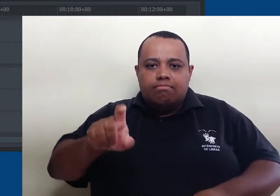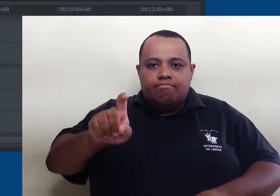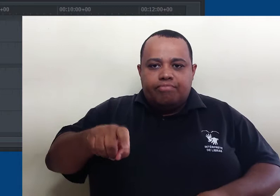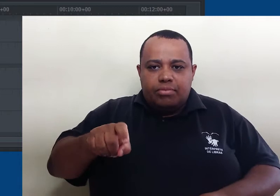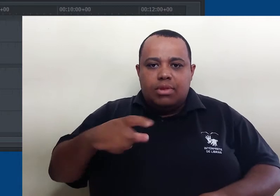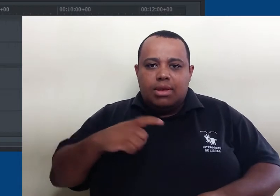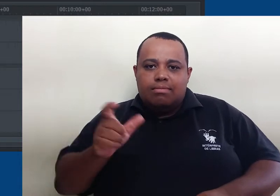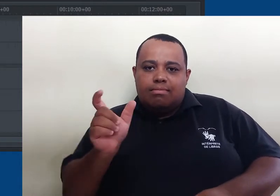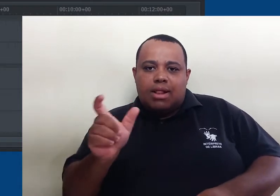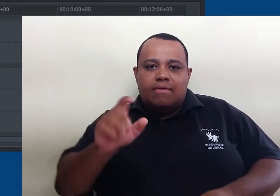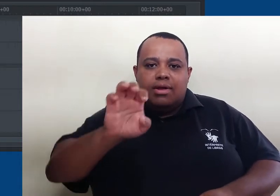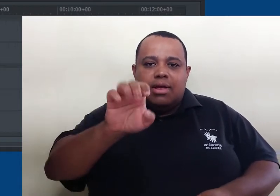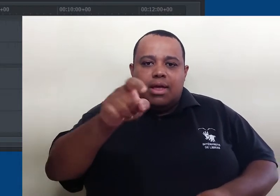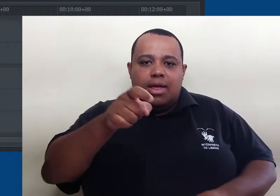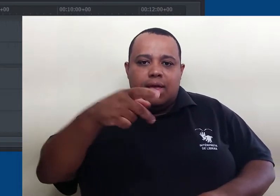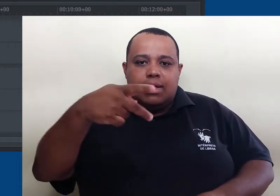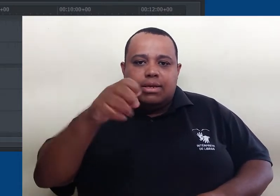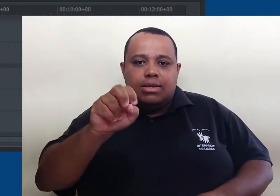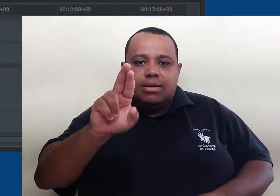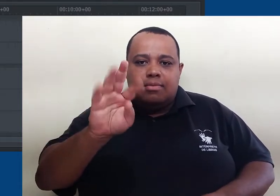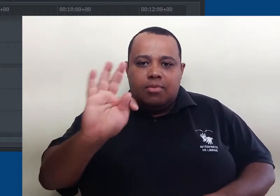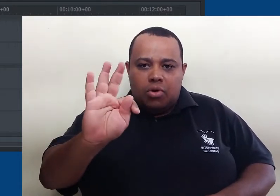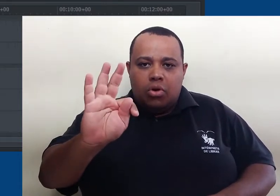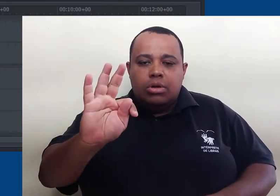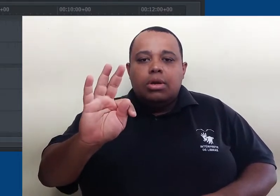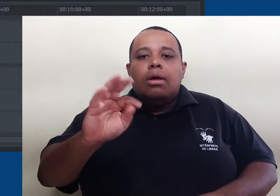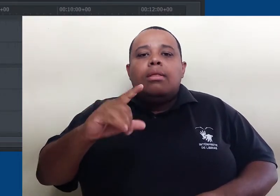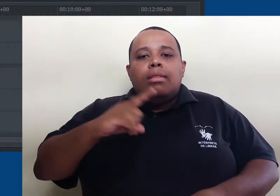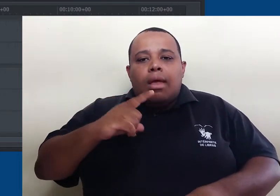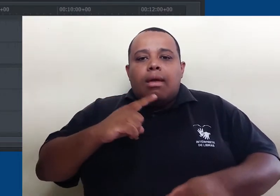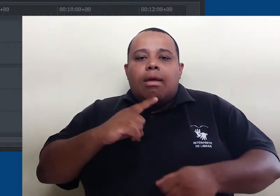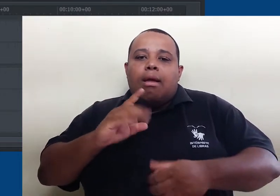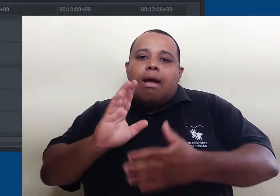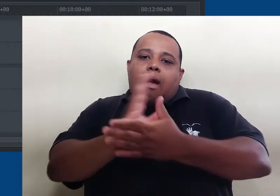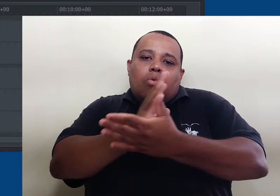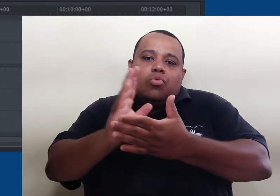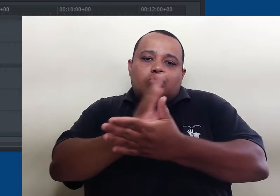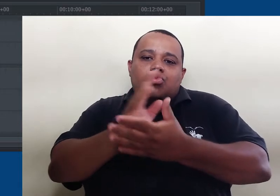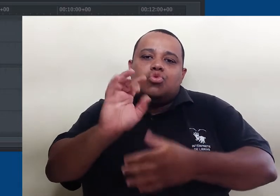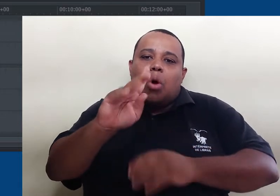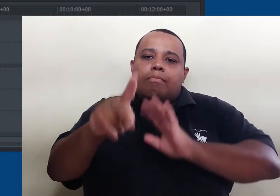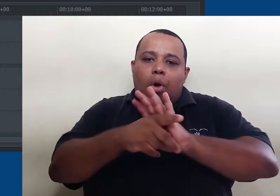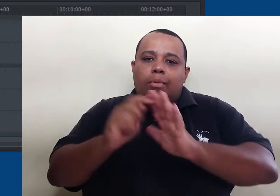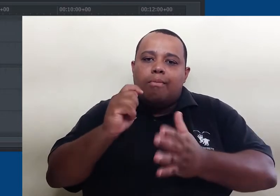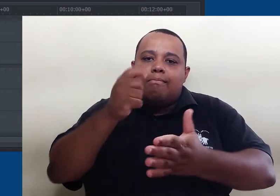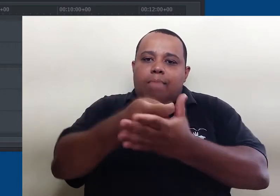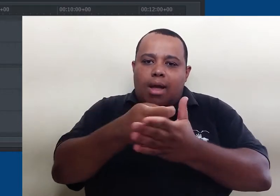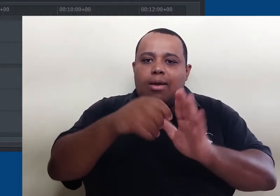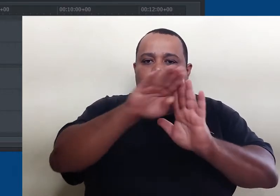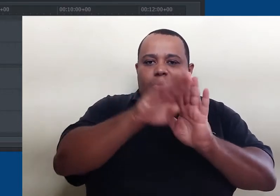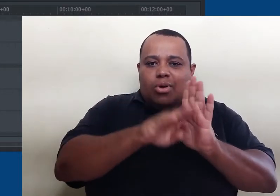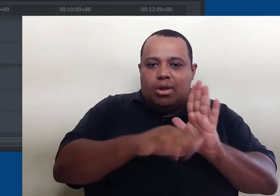Export. Aí vocês vão ver que em alguns arquivos eles só estão disponíveis a exportar na versão Pro desse programa, tá? Mas o que a